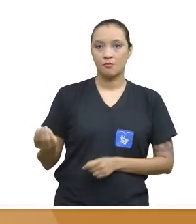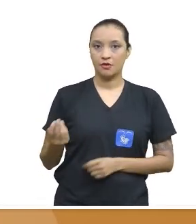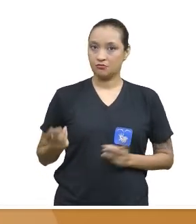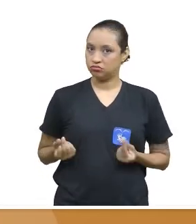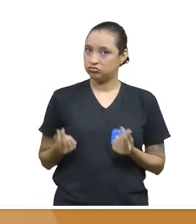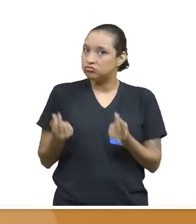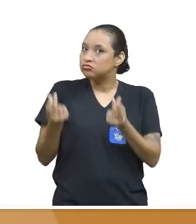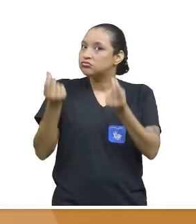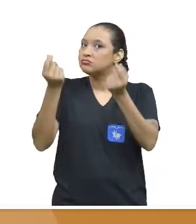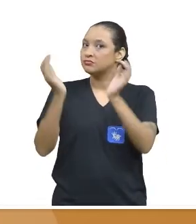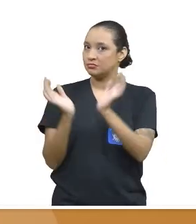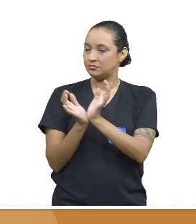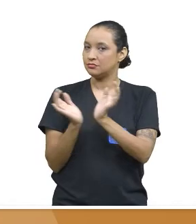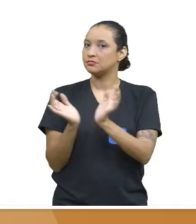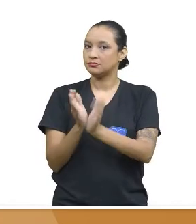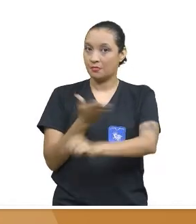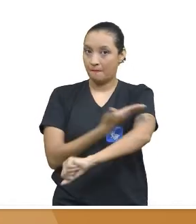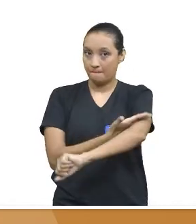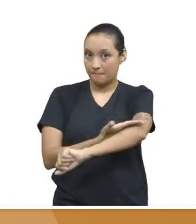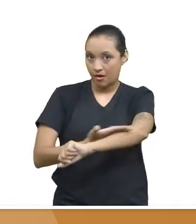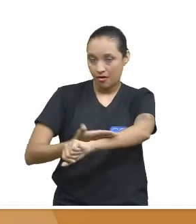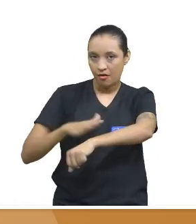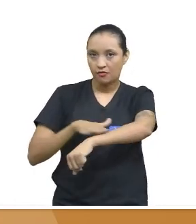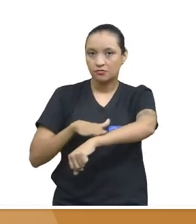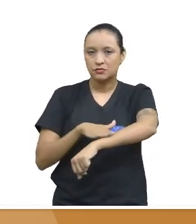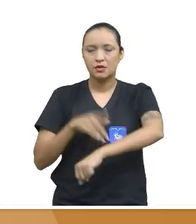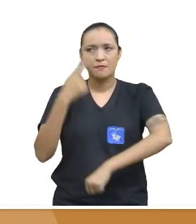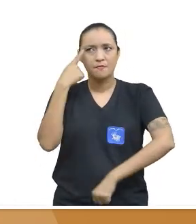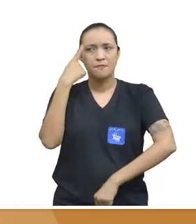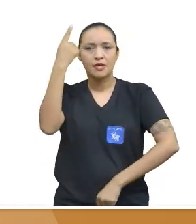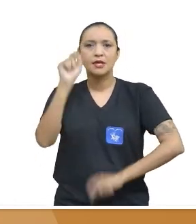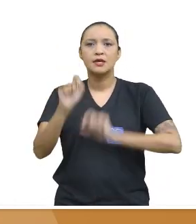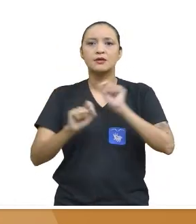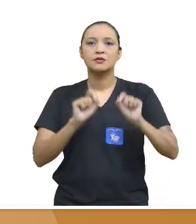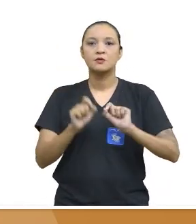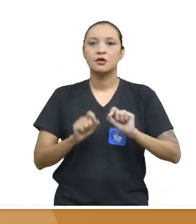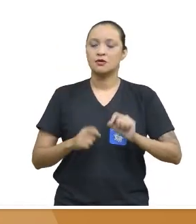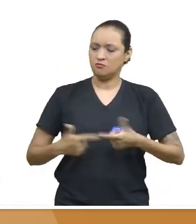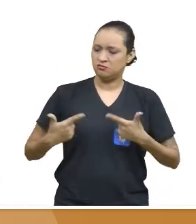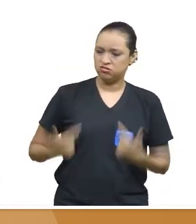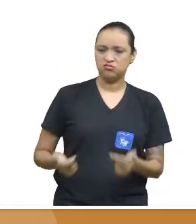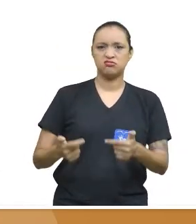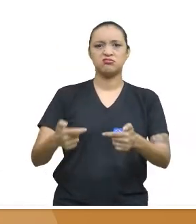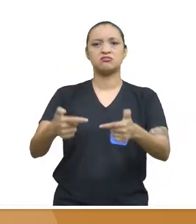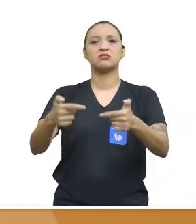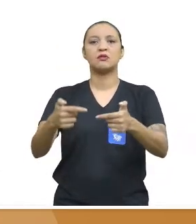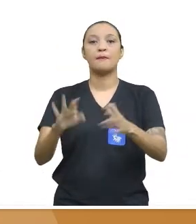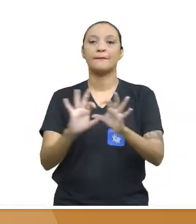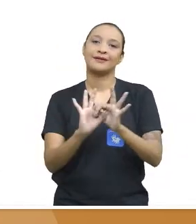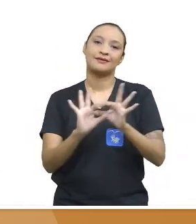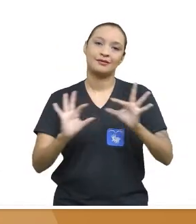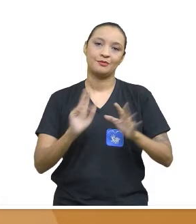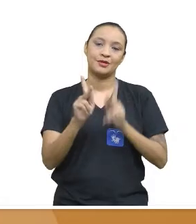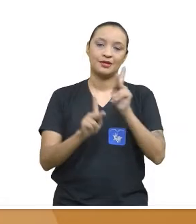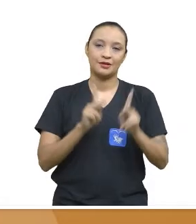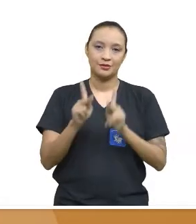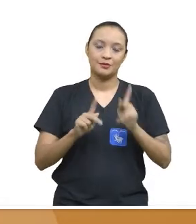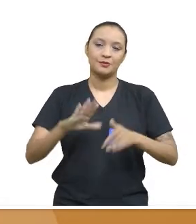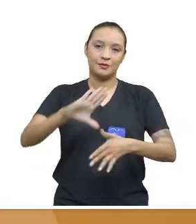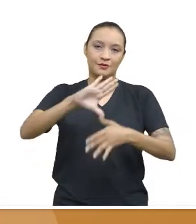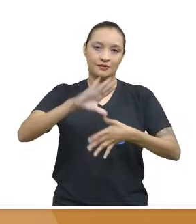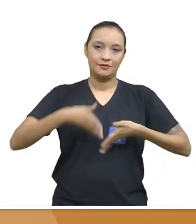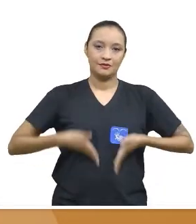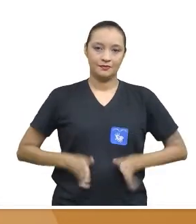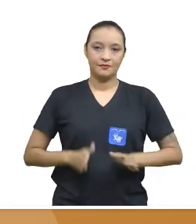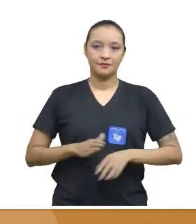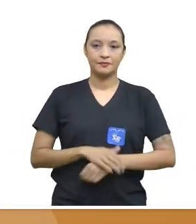branca resolvem então lutar pela sua liberdade e junto vai a liberdade dos povos nativos americanos. Senhores,